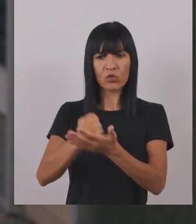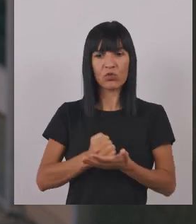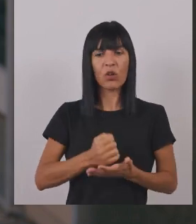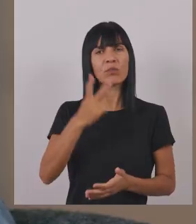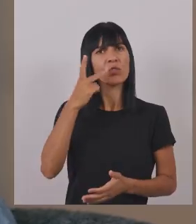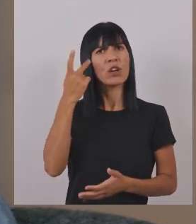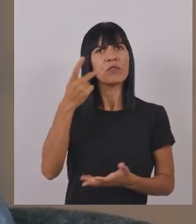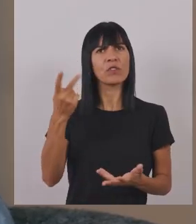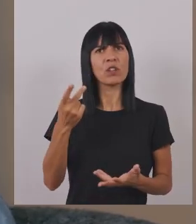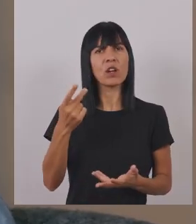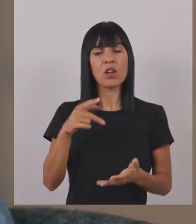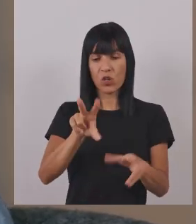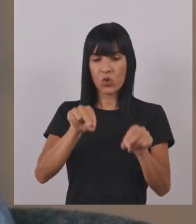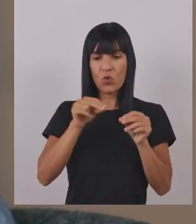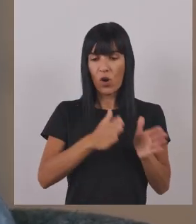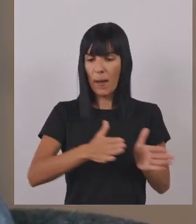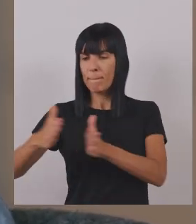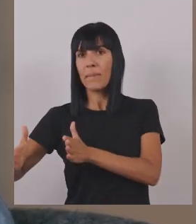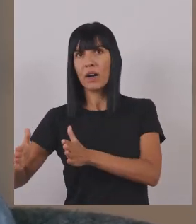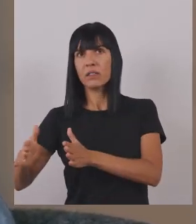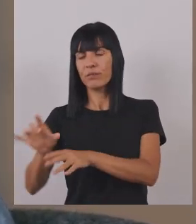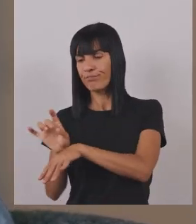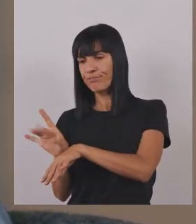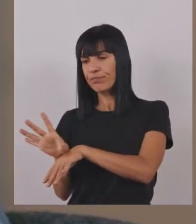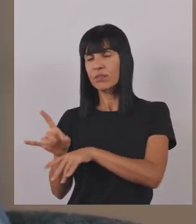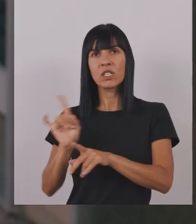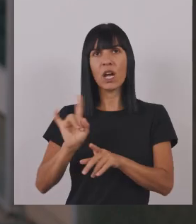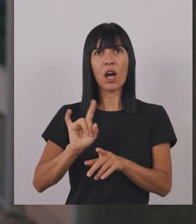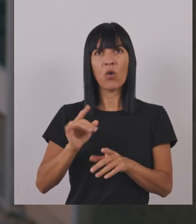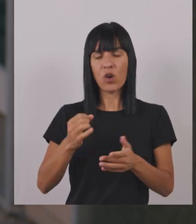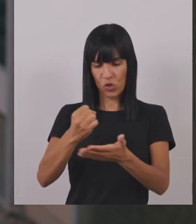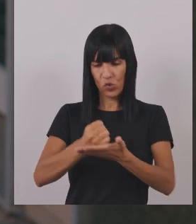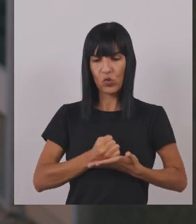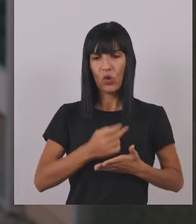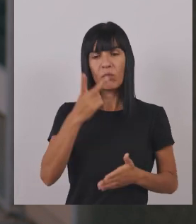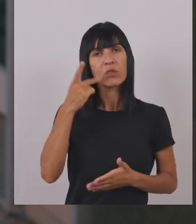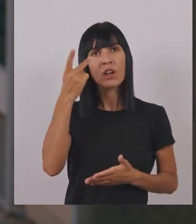vida. Não a punha de lado de maneira nenhuma.